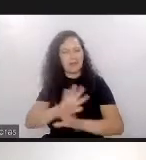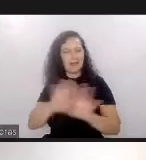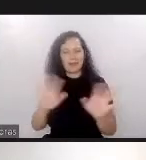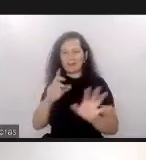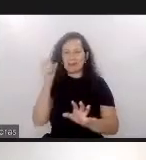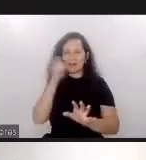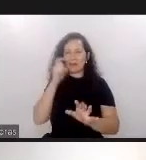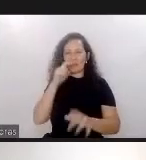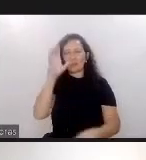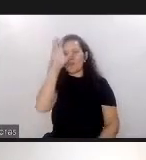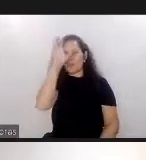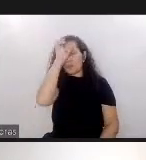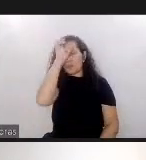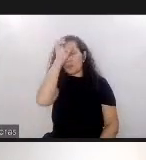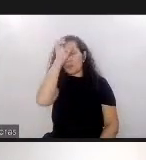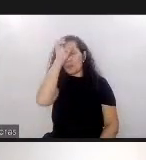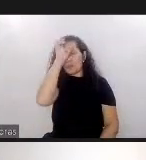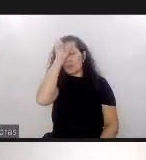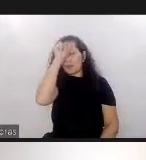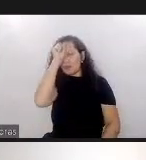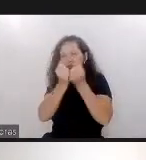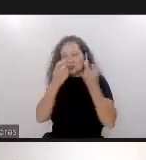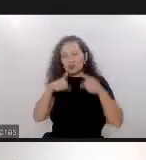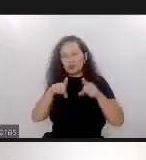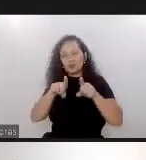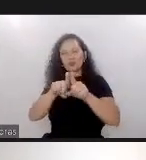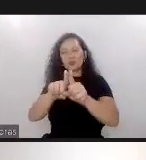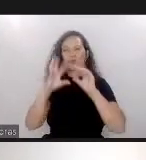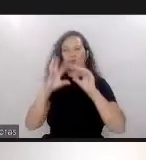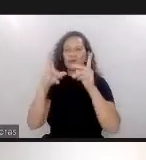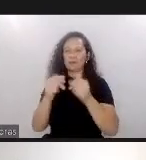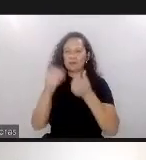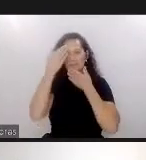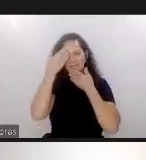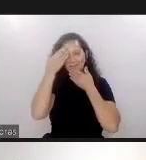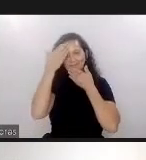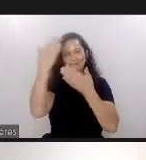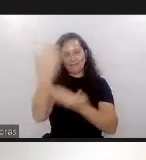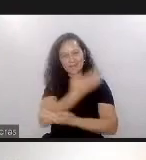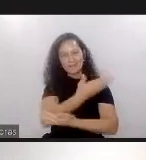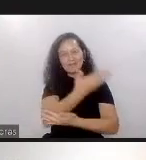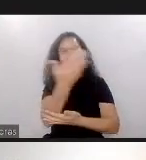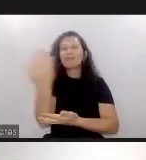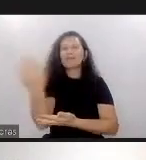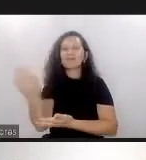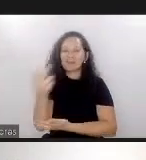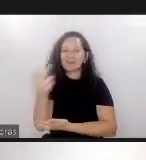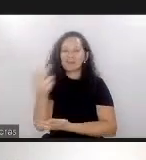Então, sei lá, obrigado mesmo, pessoal. É isso.